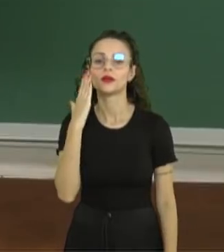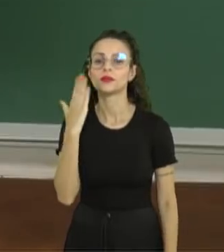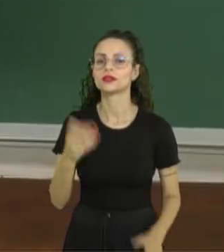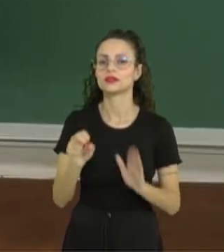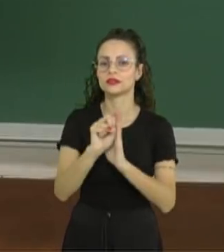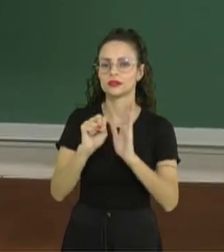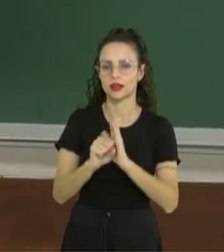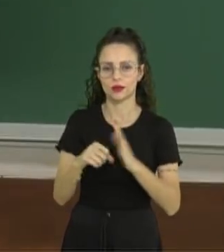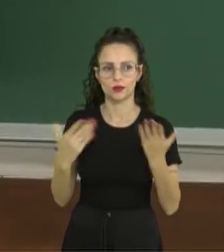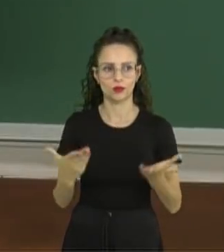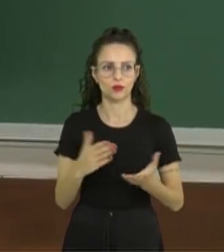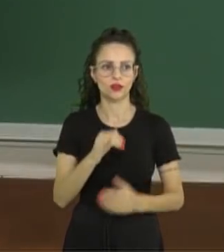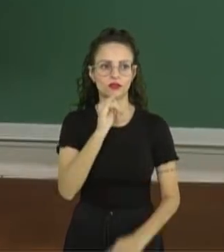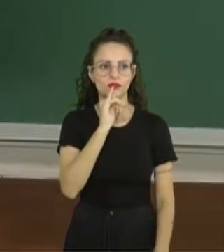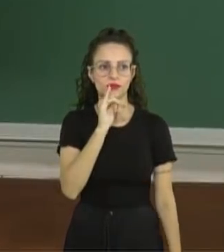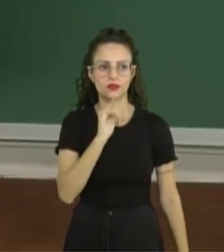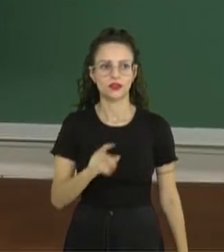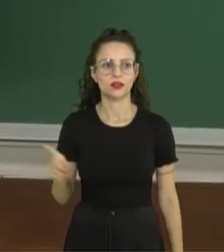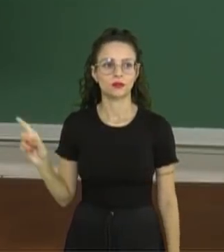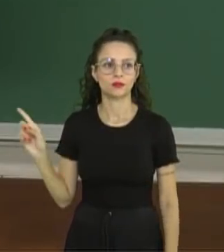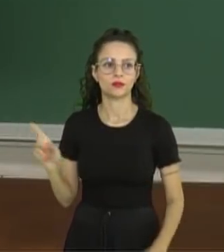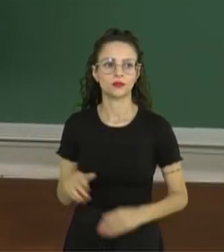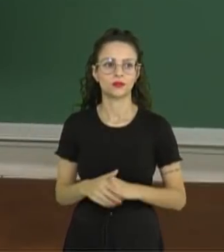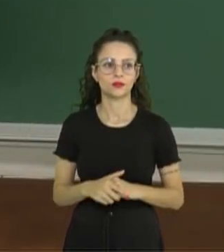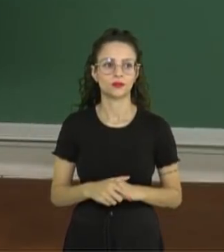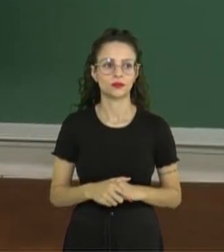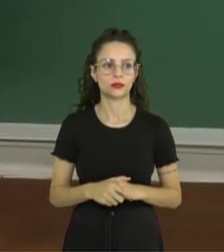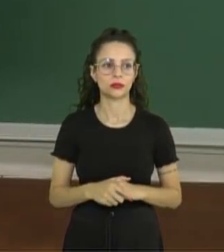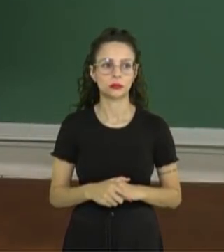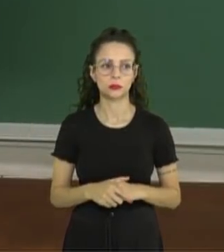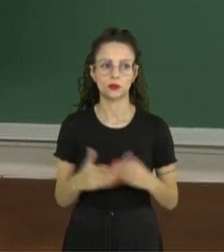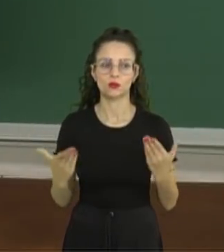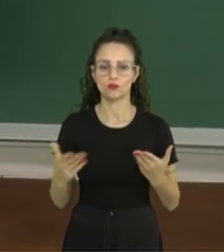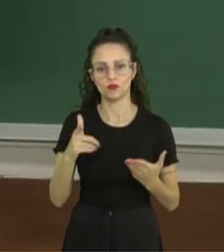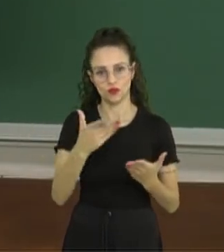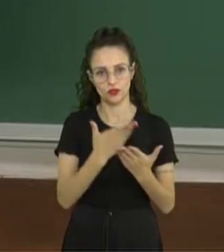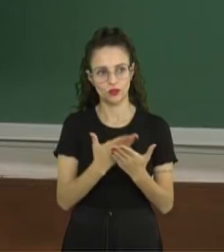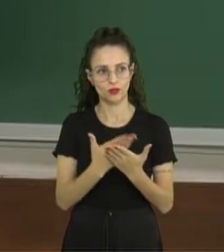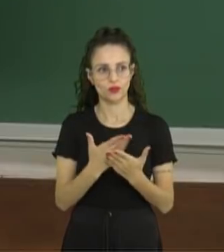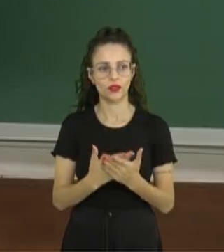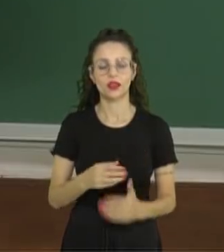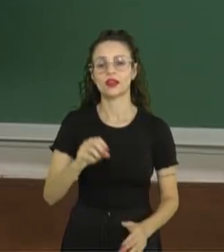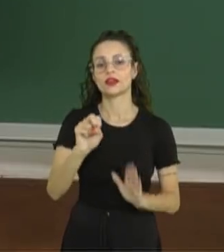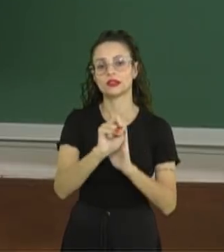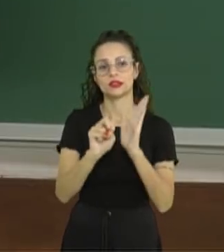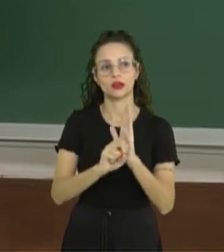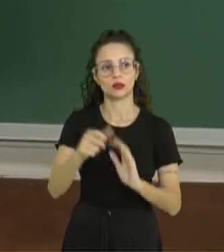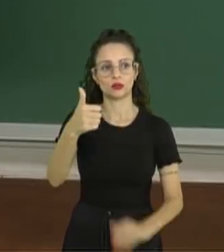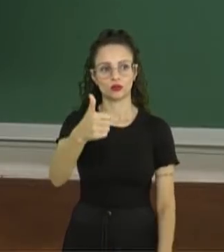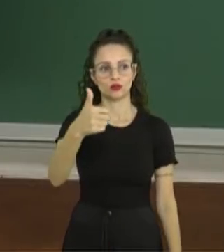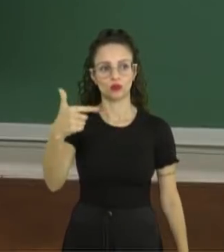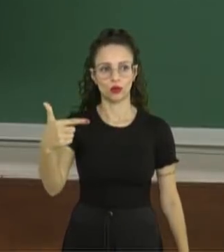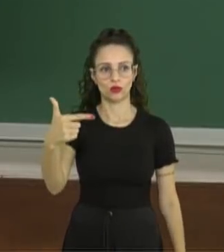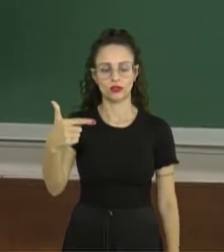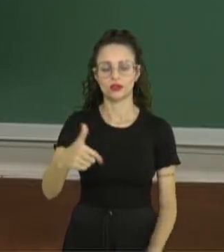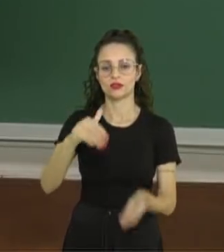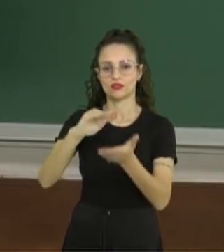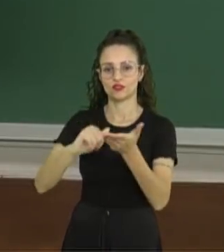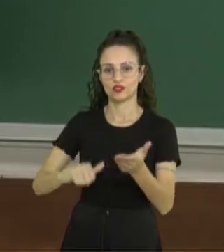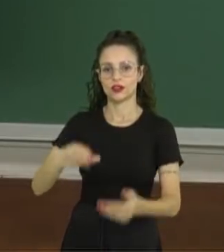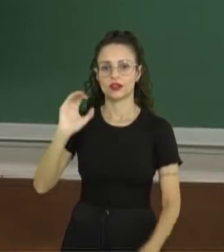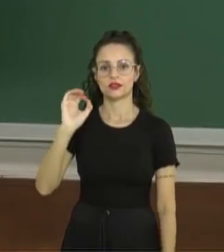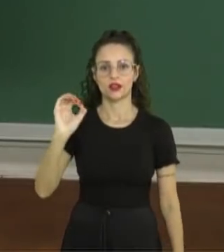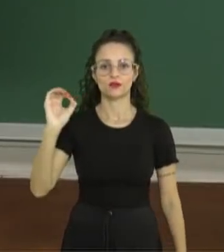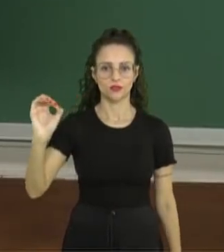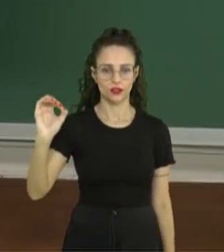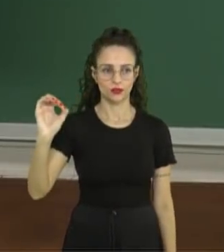século vocês estão. Por exemplo, ou quando você está estudando. Século 12, você sempre elimina os 2